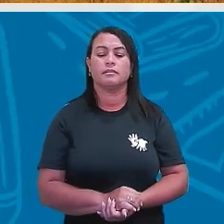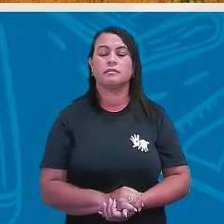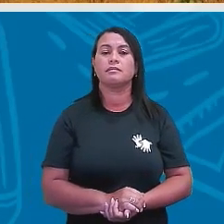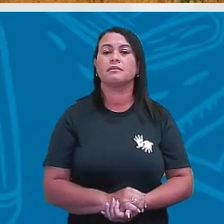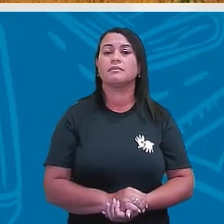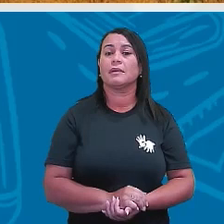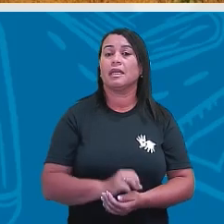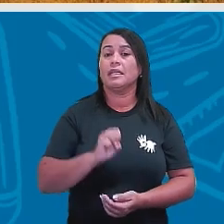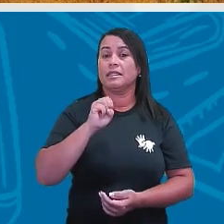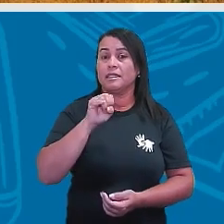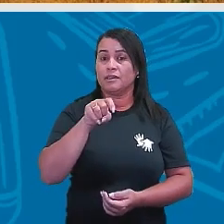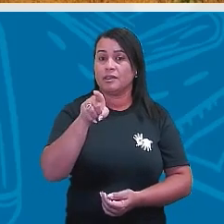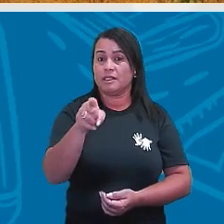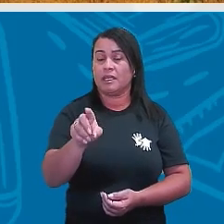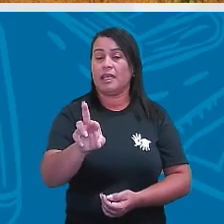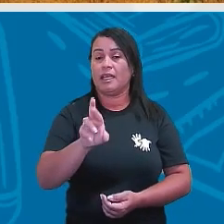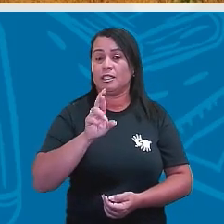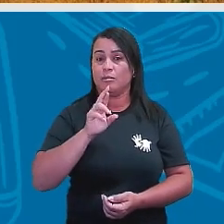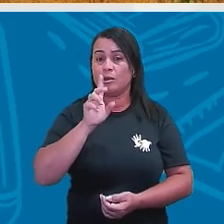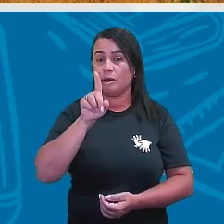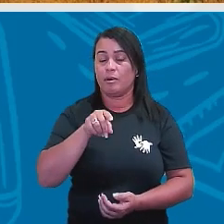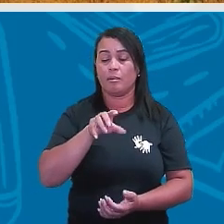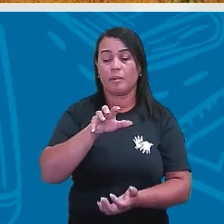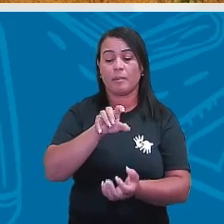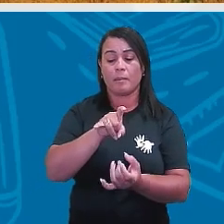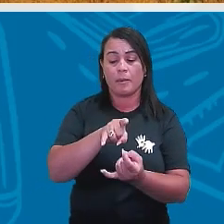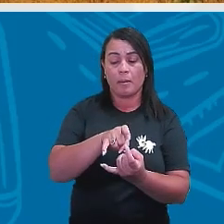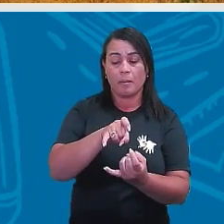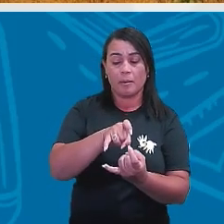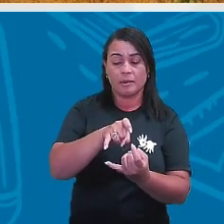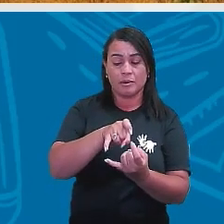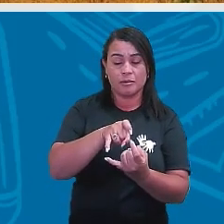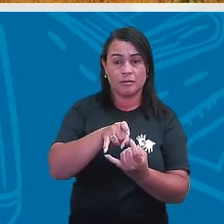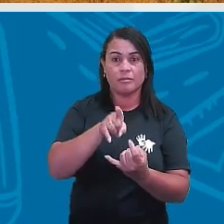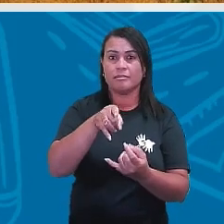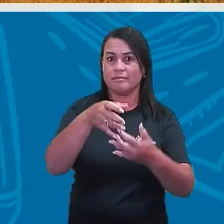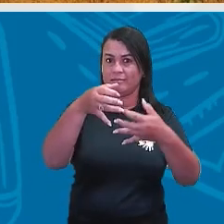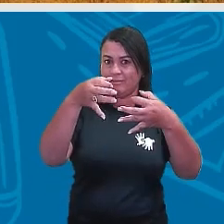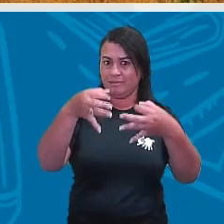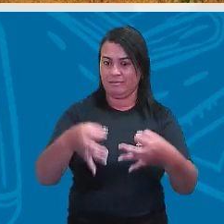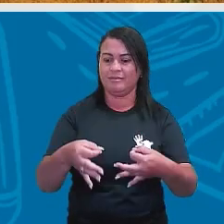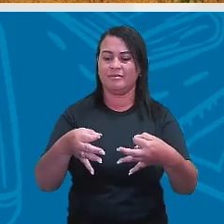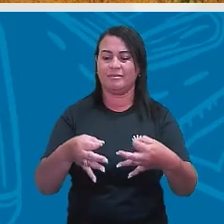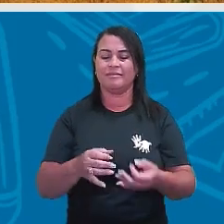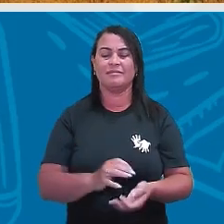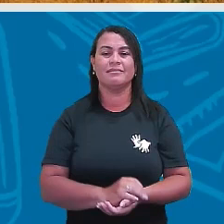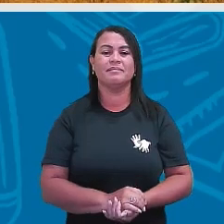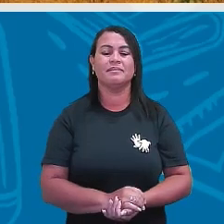E se você disse hipopótamo, você acertou.